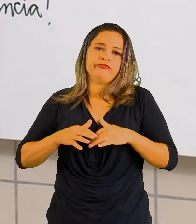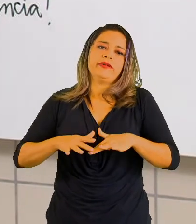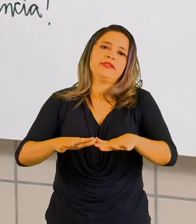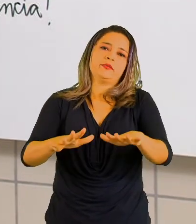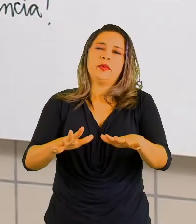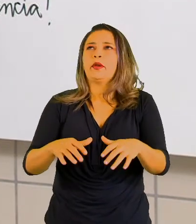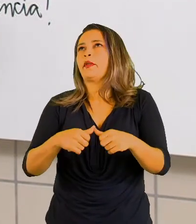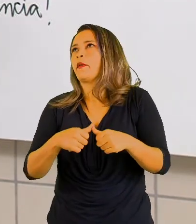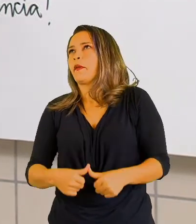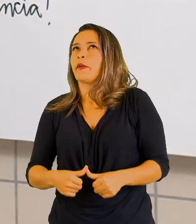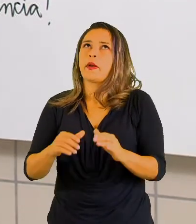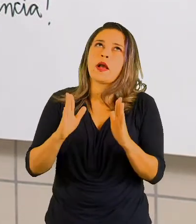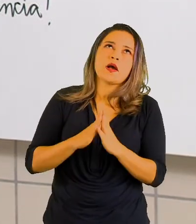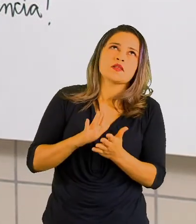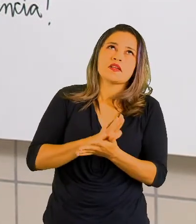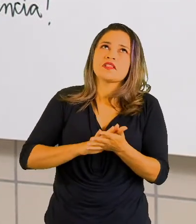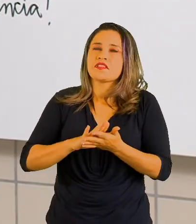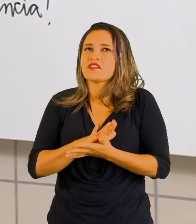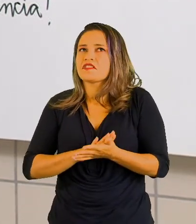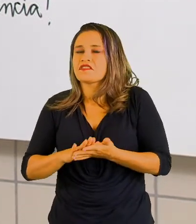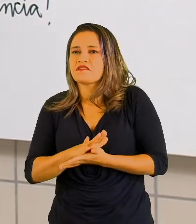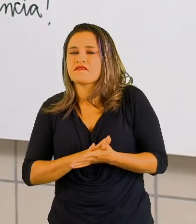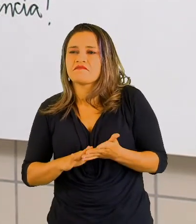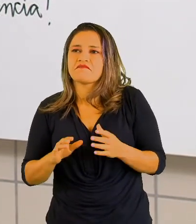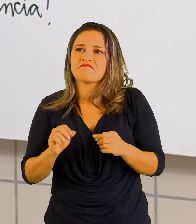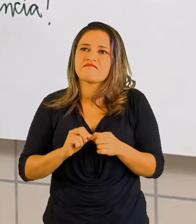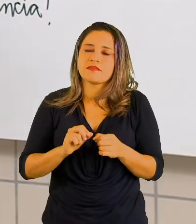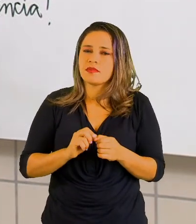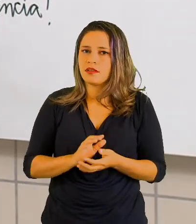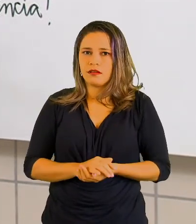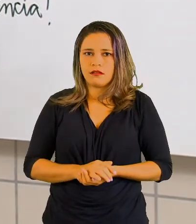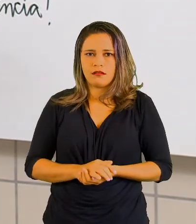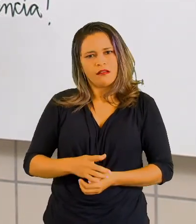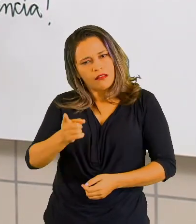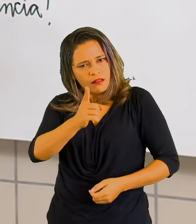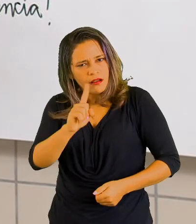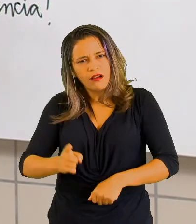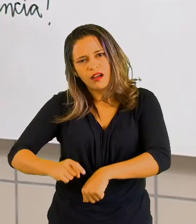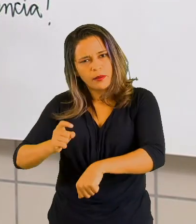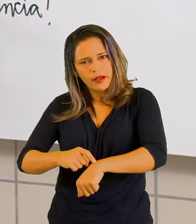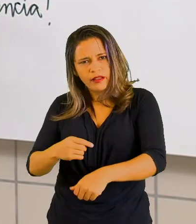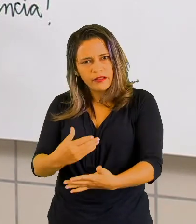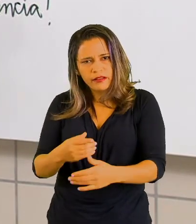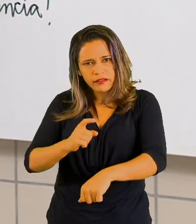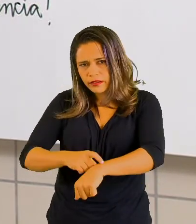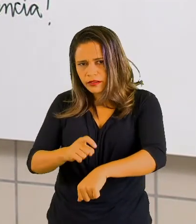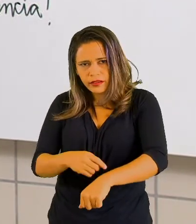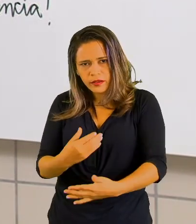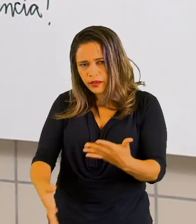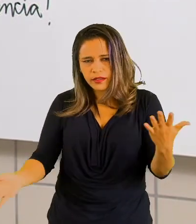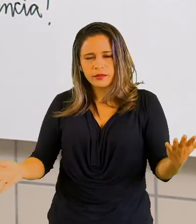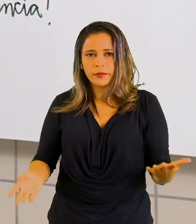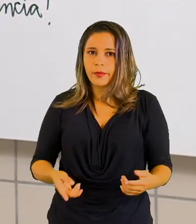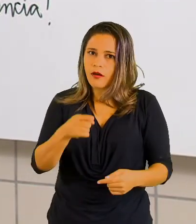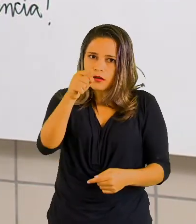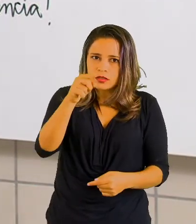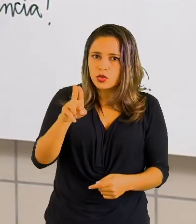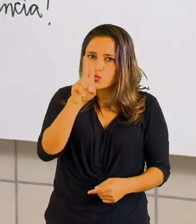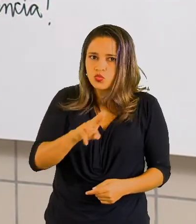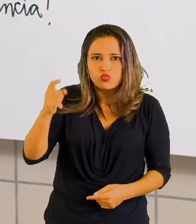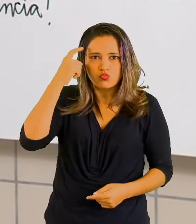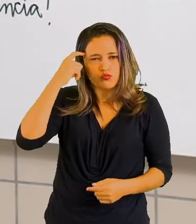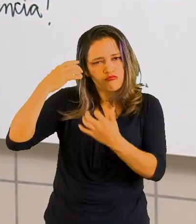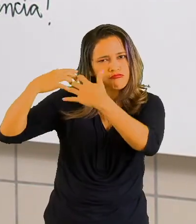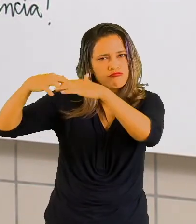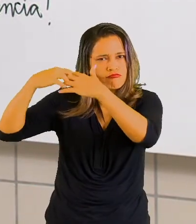né? Ah, não, eu vou somar os 1000 termos. Não, isso é perda de tempo, eu não quero que você faça isso. Bota a cabeça para funcionar. Vamos fazer